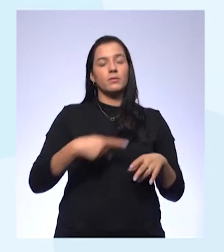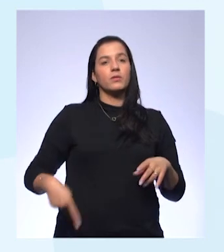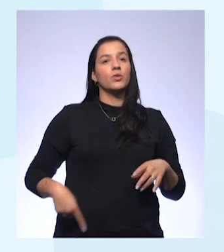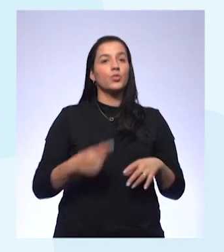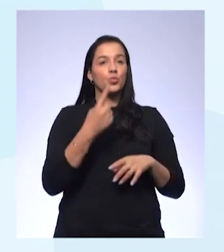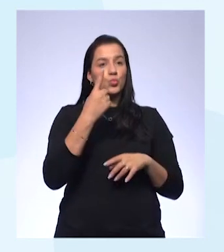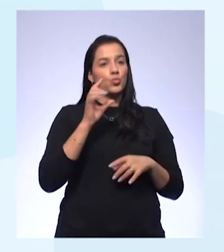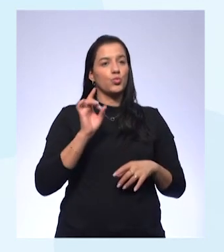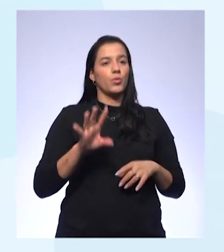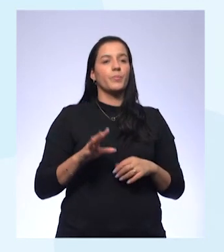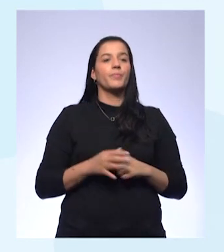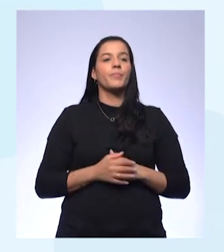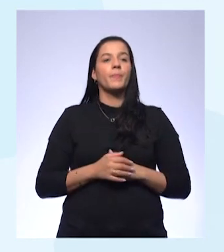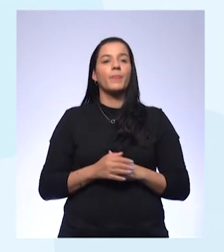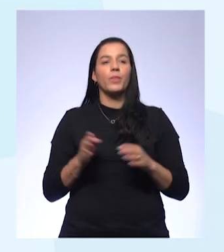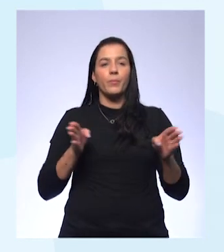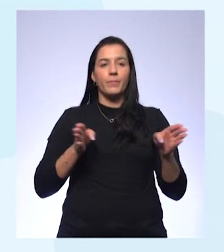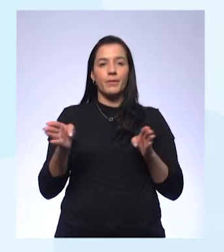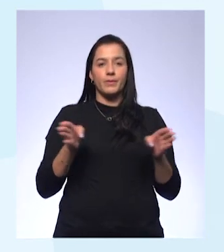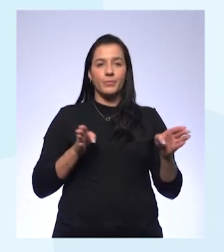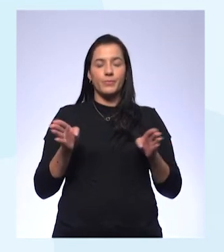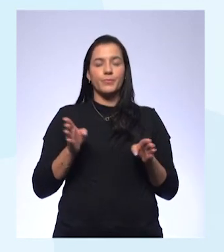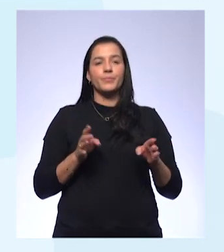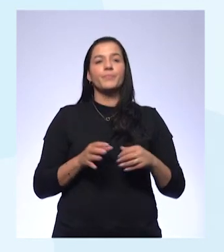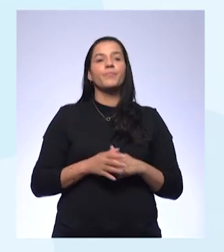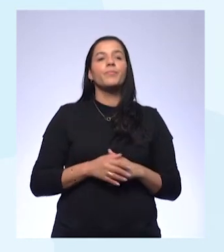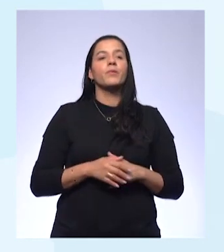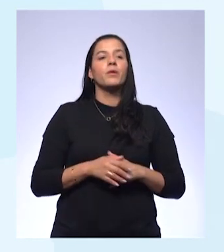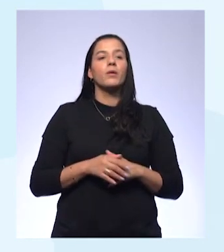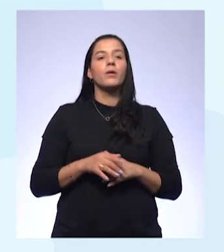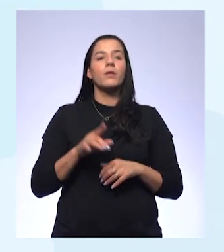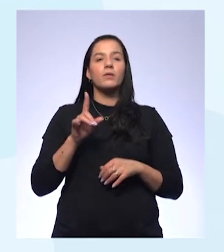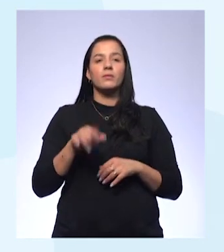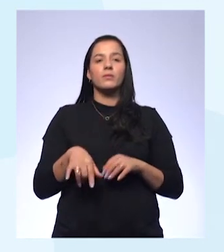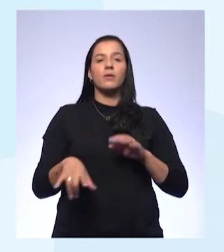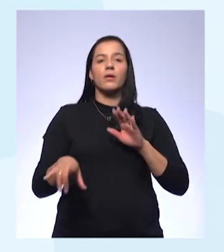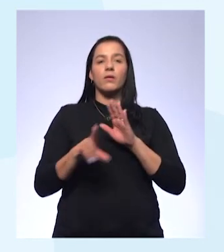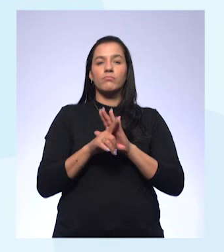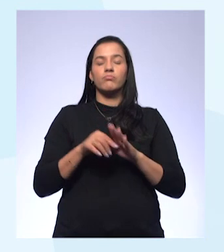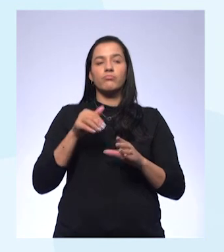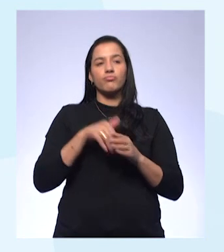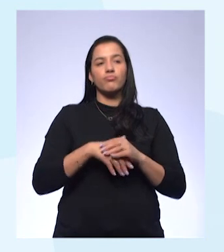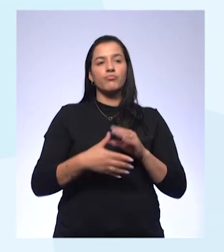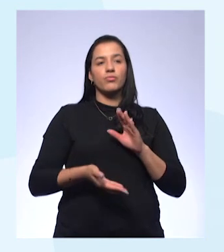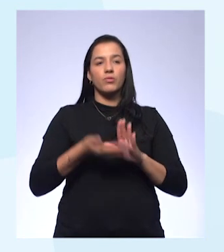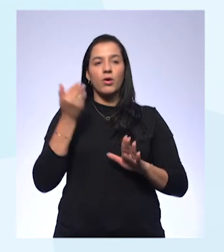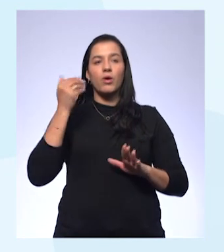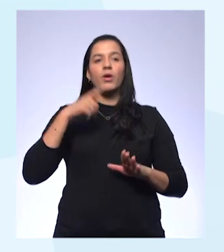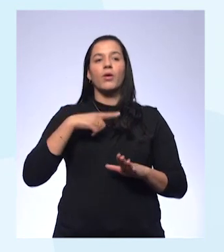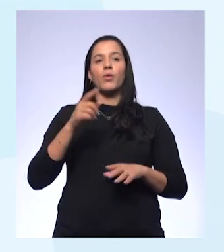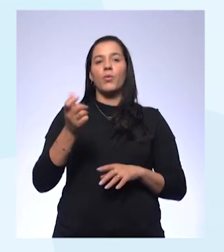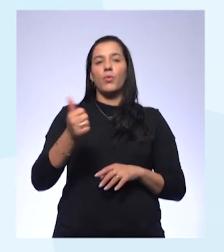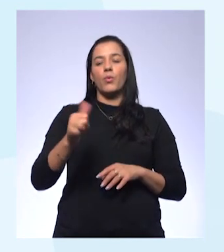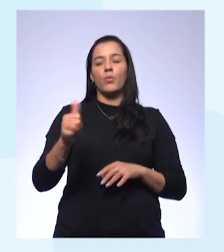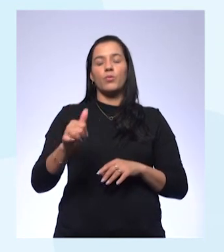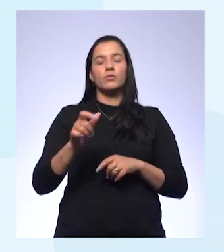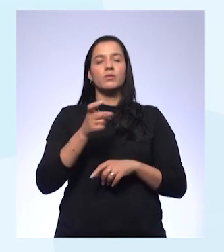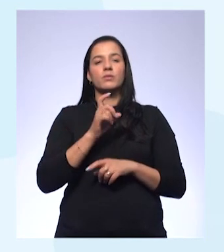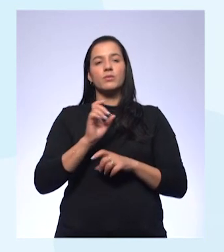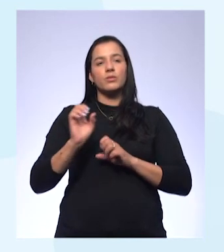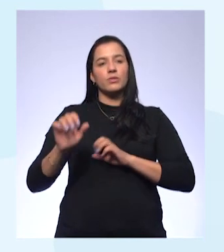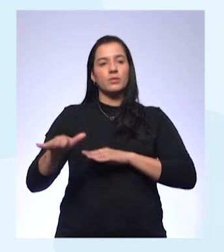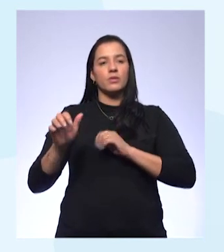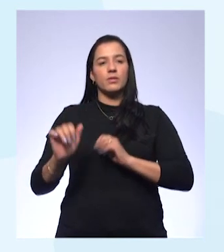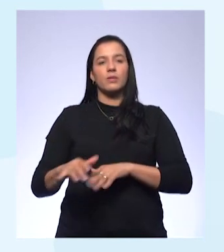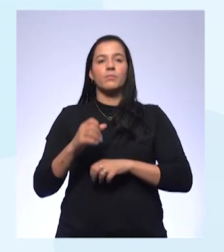depois o Salvador Allende, que era o presidente democraticamente eleito, ocorreu em 11 de setembro de